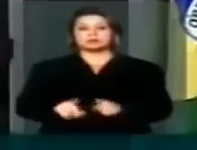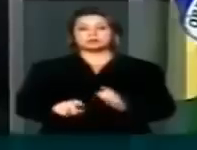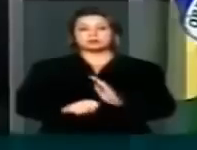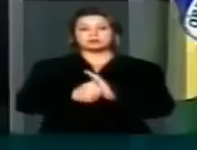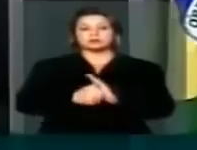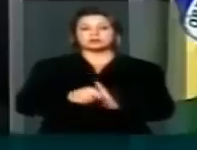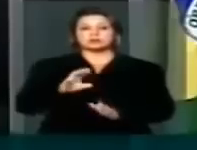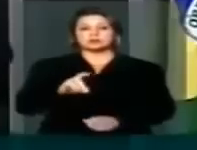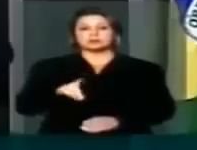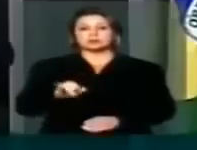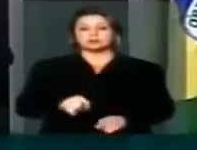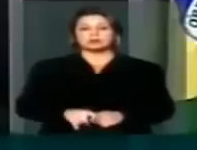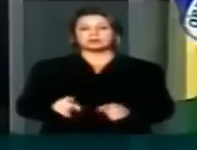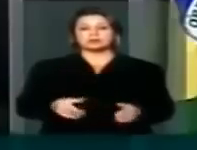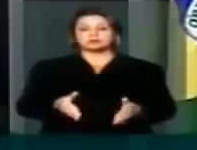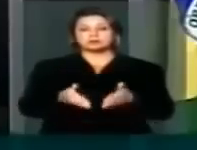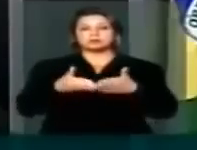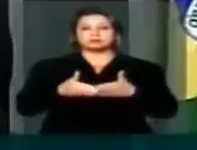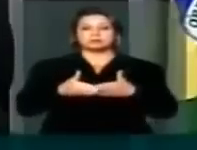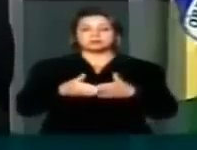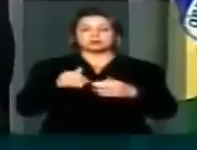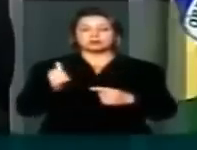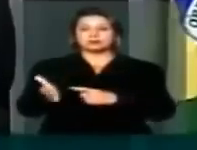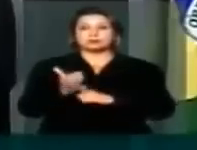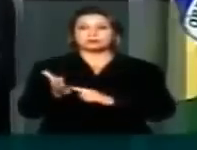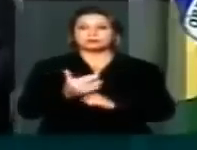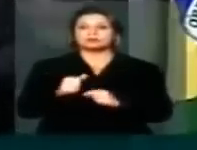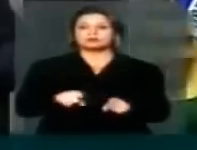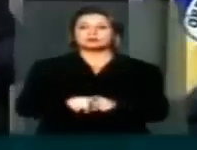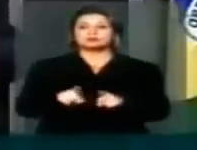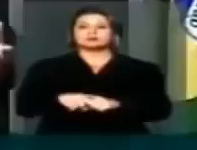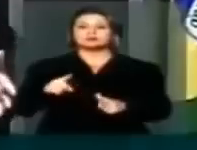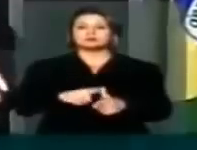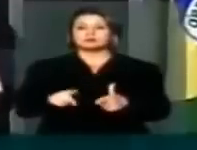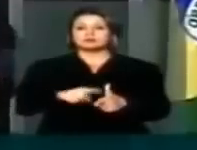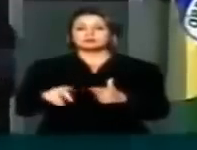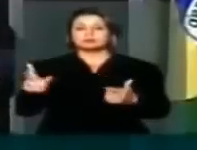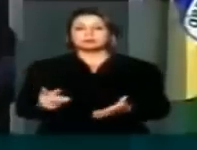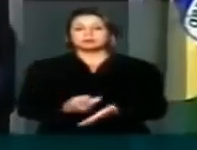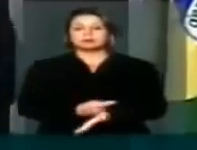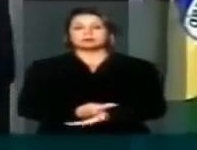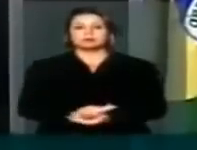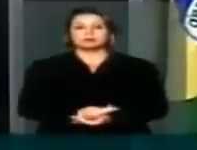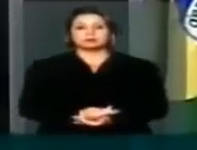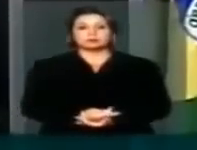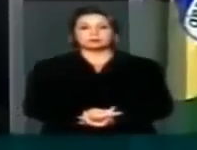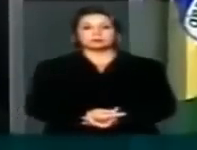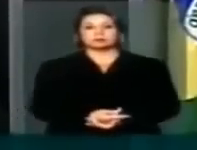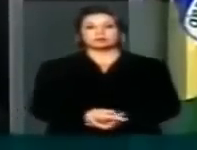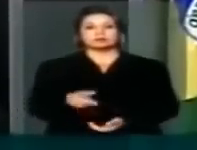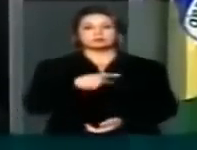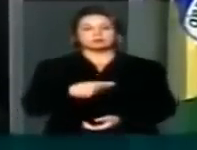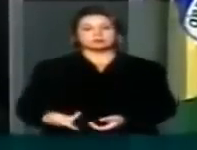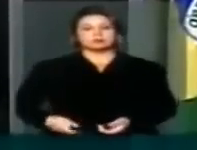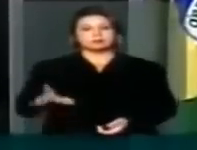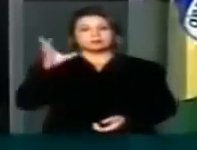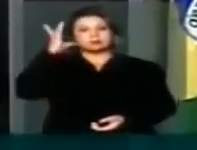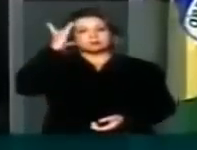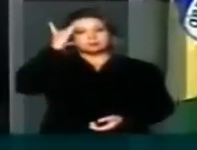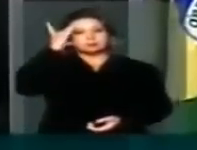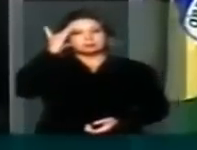fechando rodovias, gritando por socorro, por um problema causado pela presidente